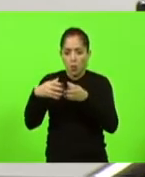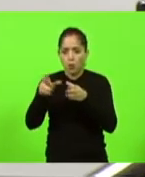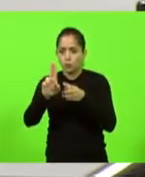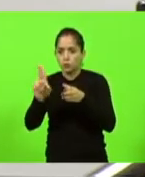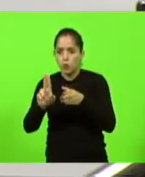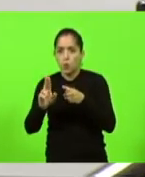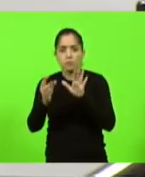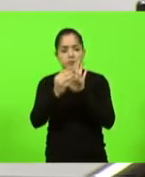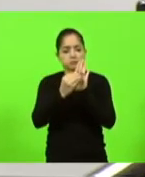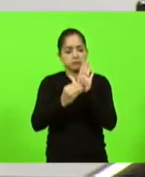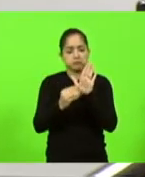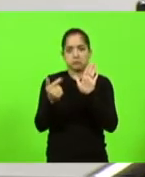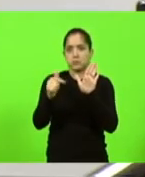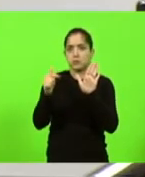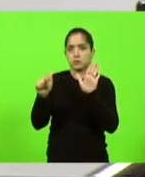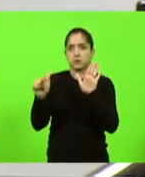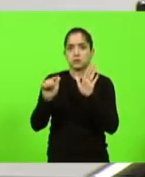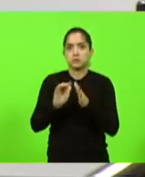Souza.